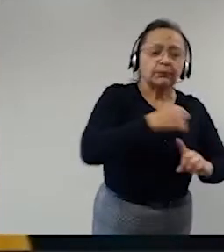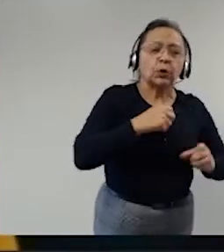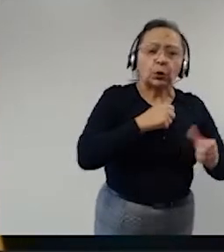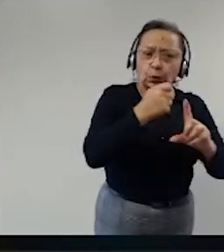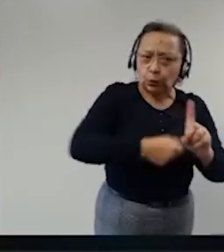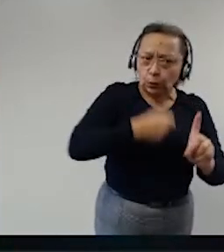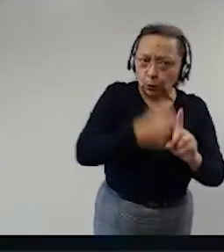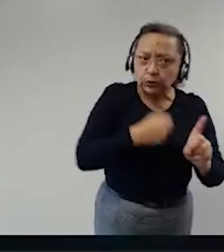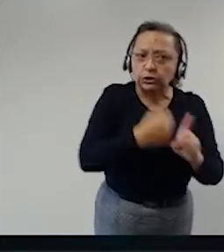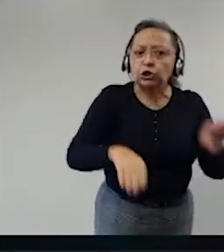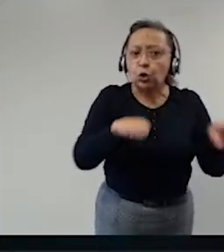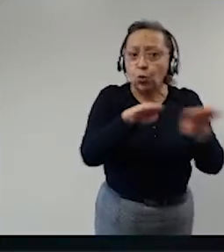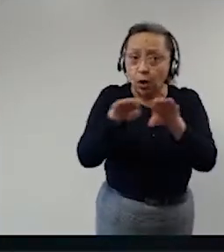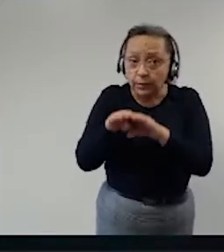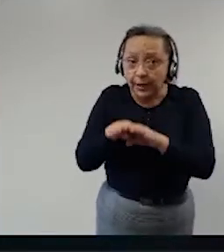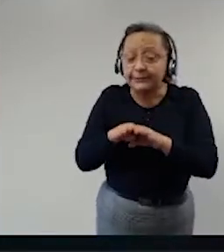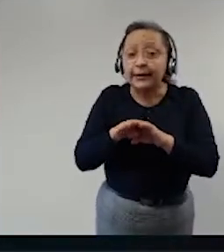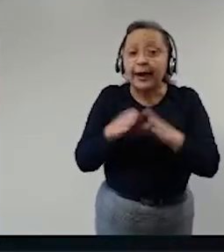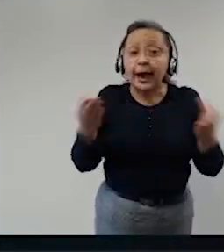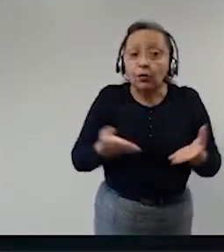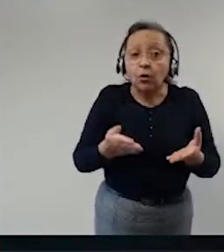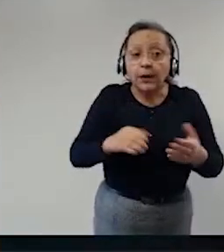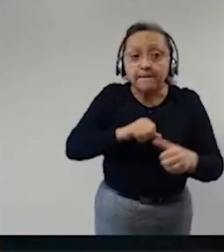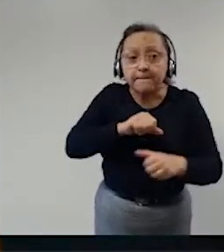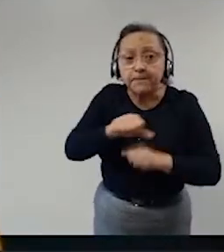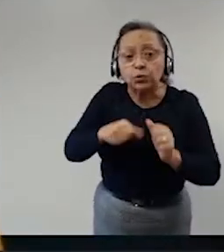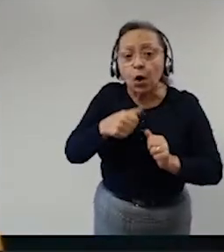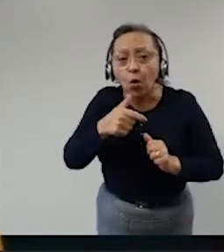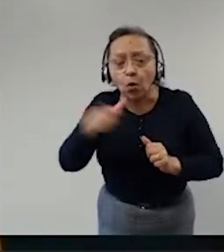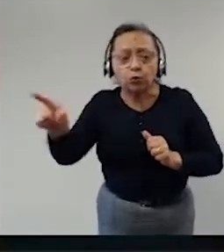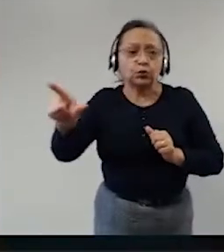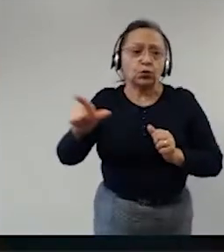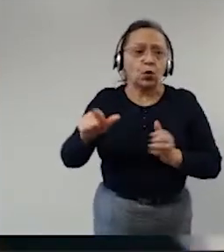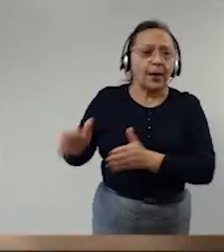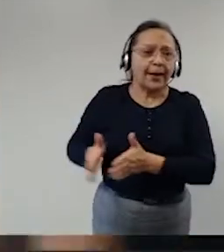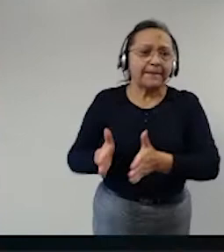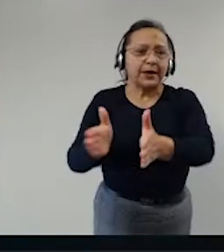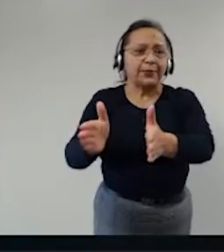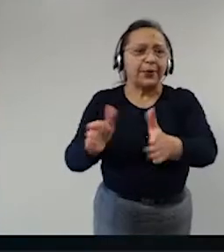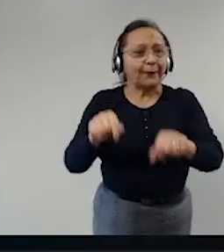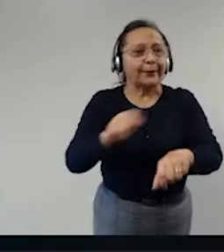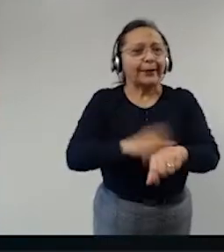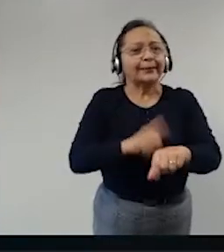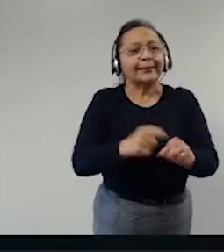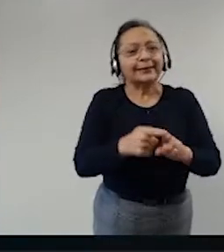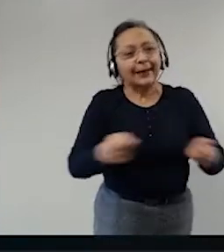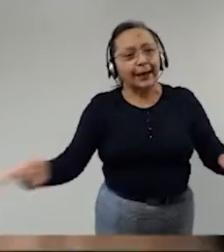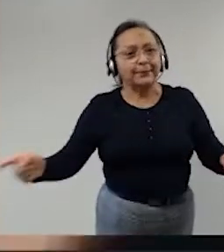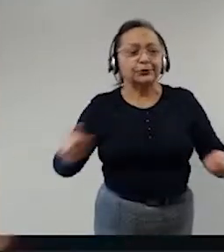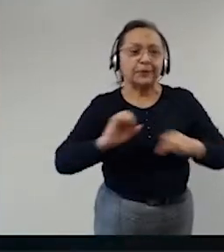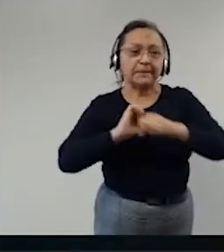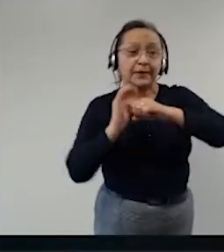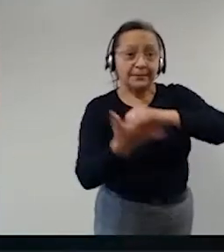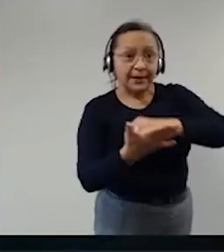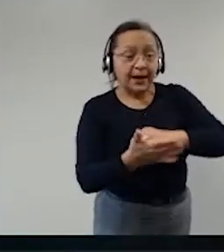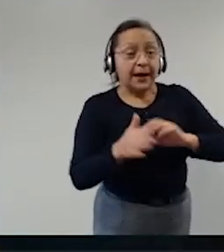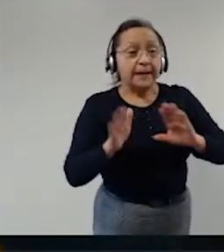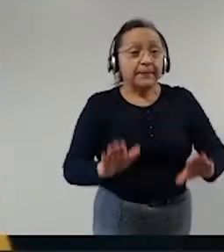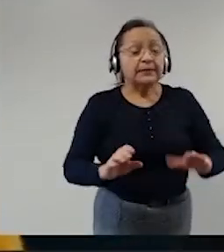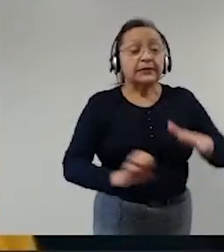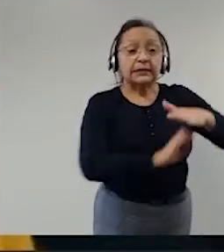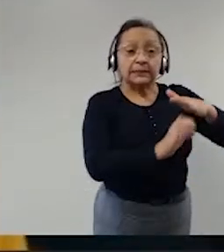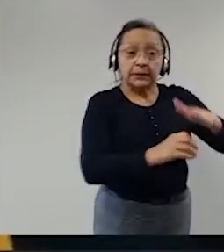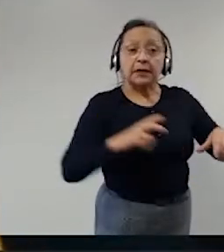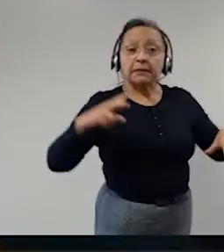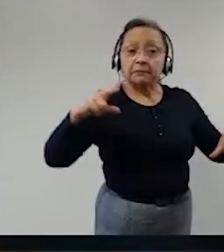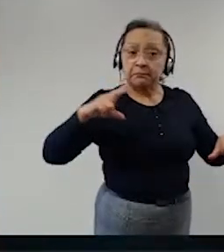racial, de igualdade. Ela toma um outro contorno na pandemia, e as organizações, não só de terceiro setor, mas as empresas